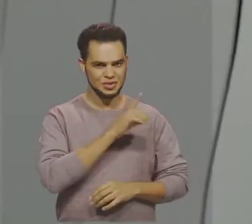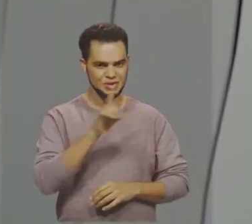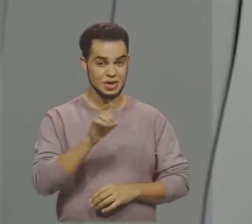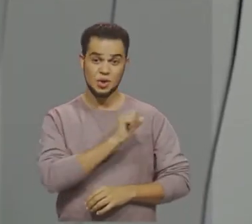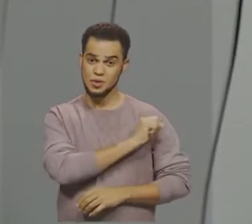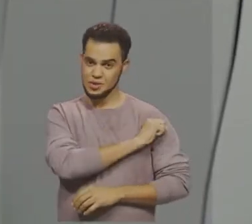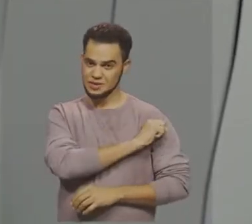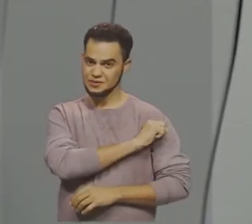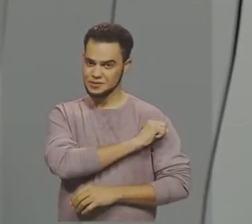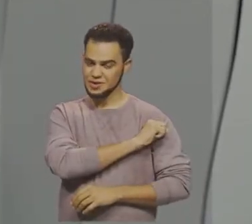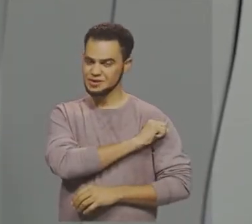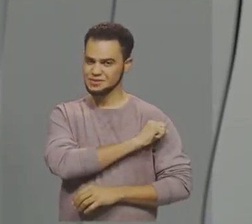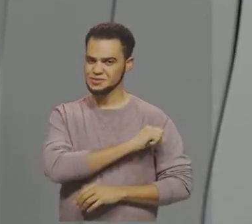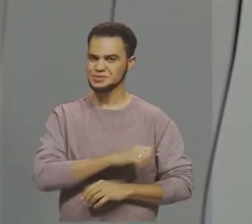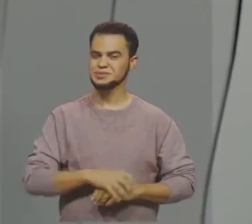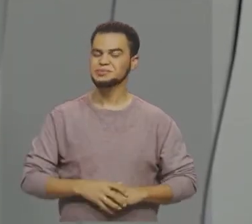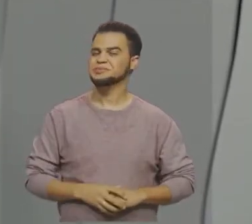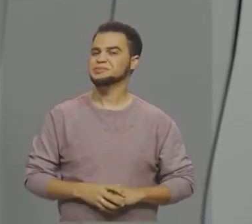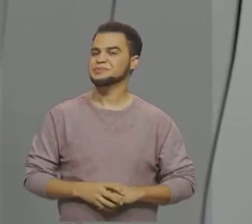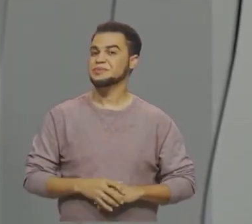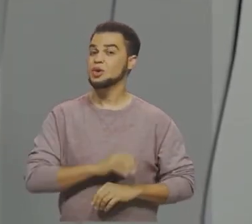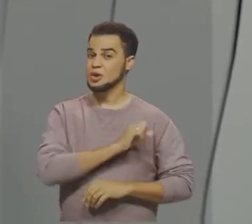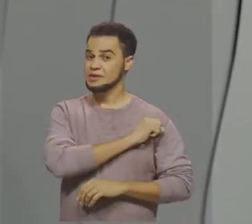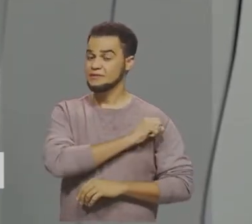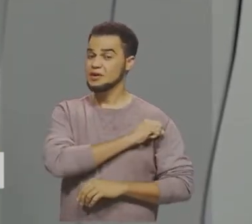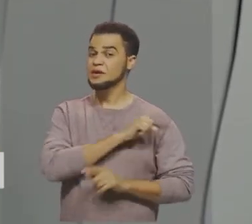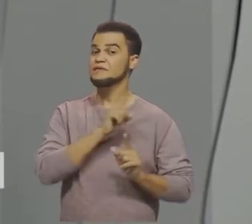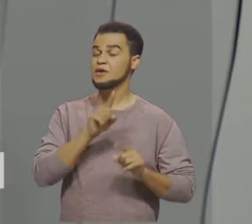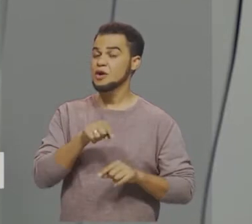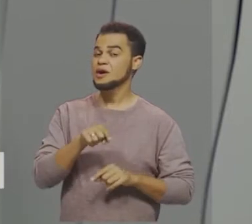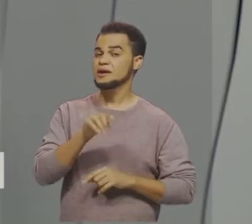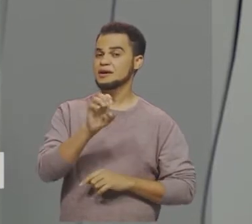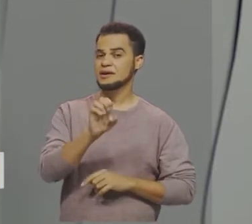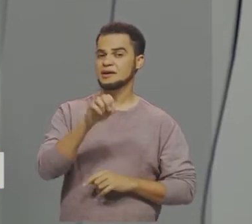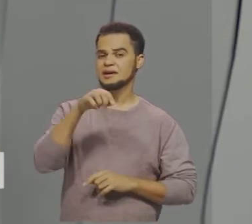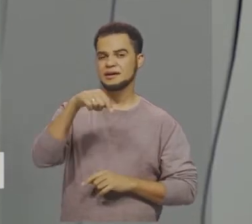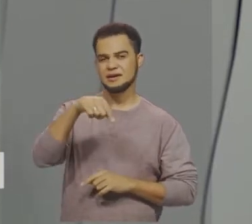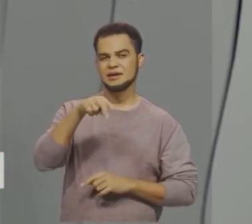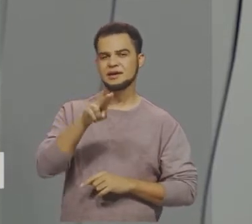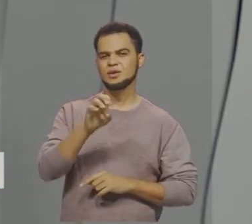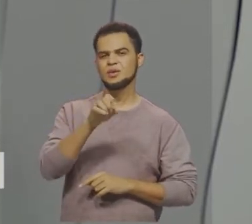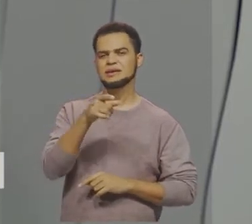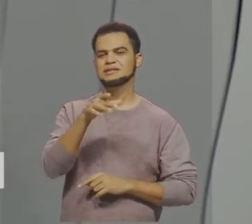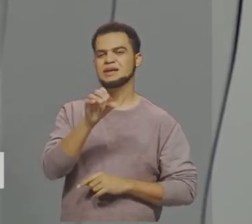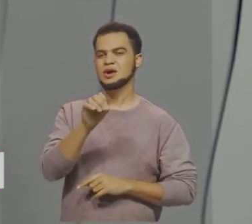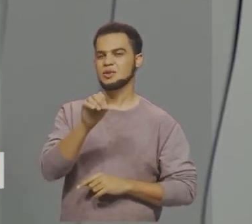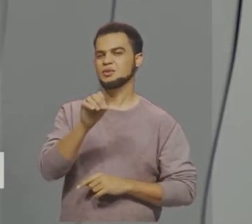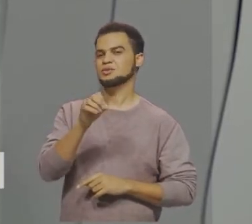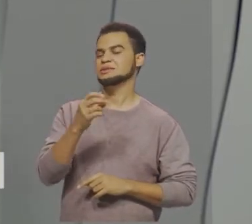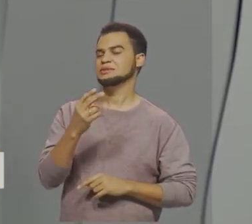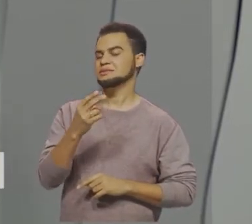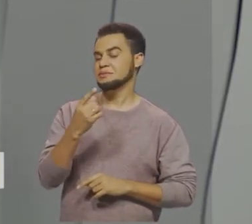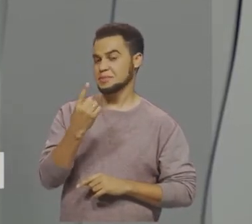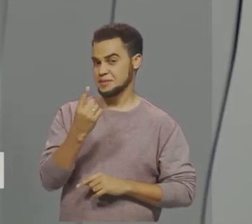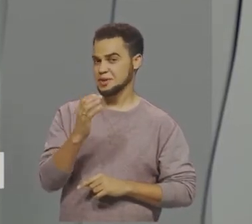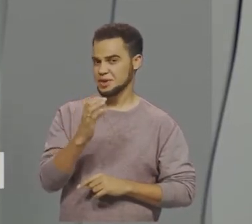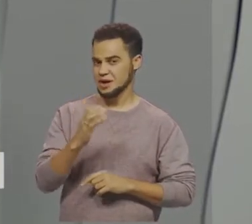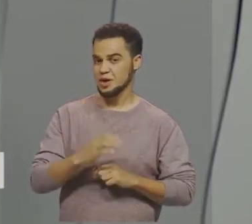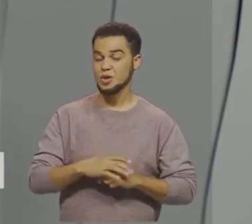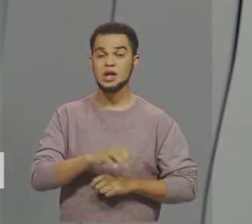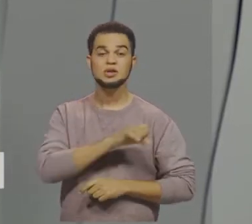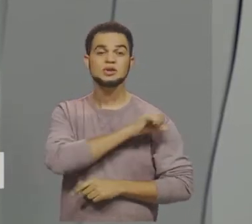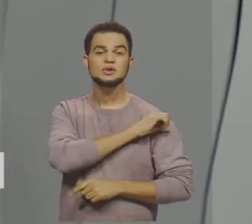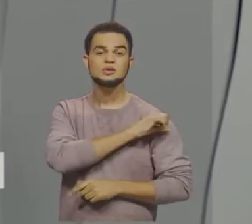oitavo ano do ensino fundamental, foi sobre equações do primeiro grau. E no nono ano, foi